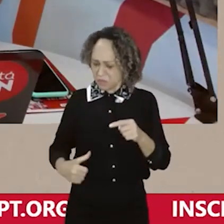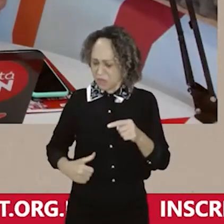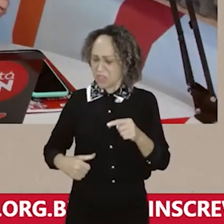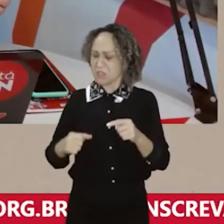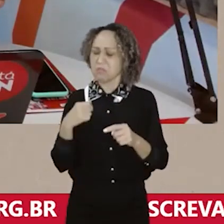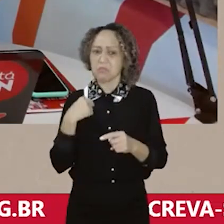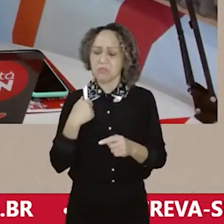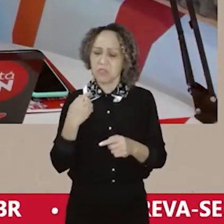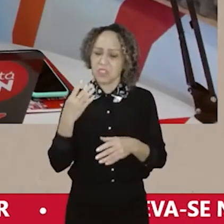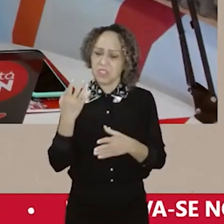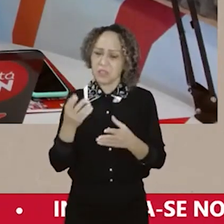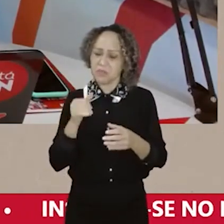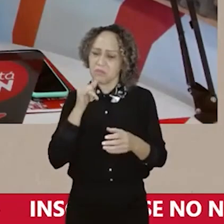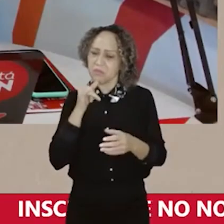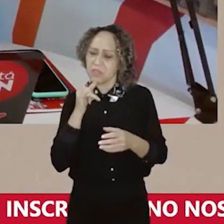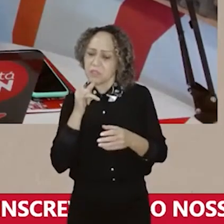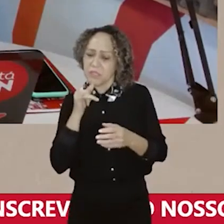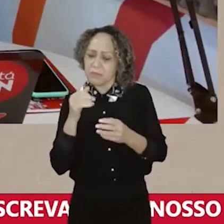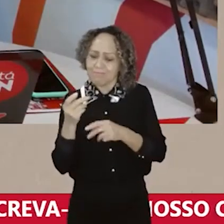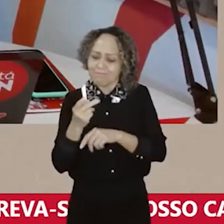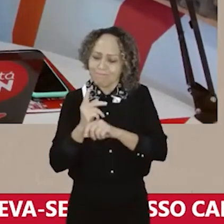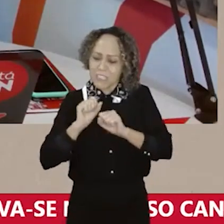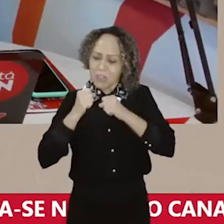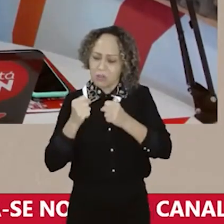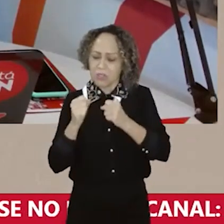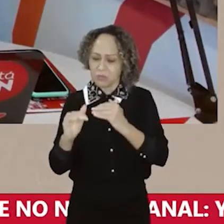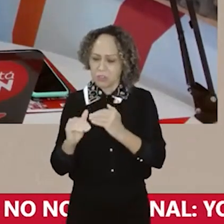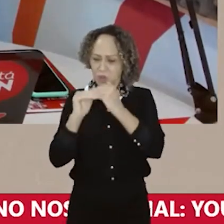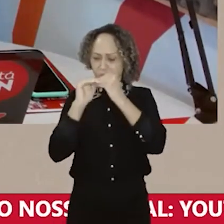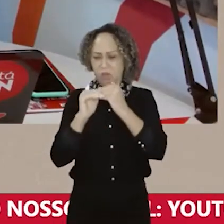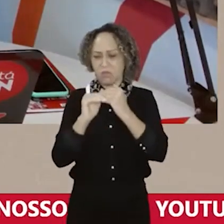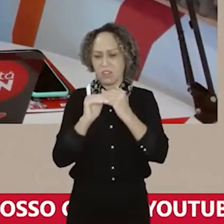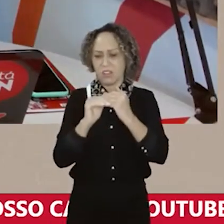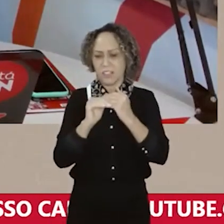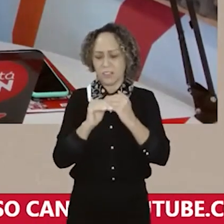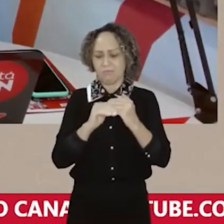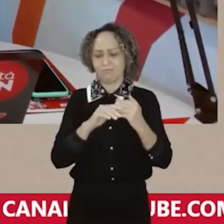país nos últimos anos. Amanda,